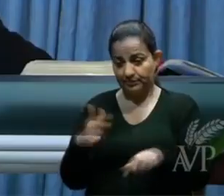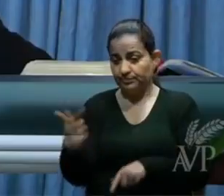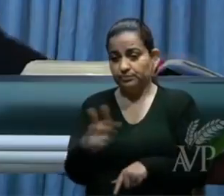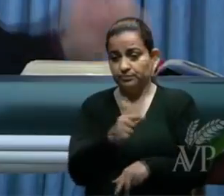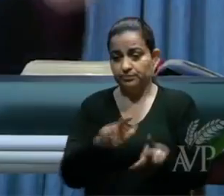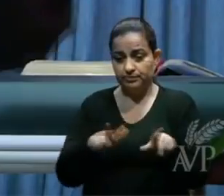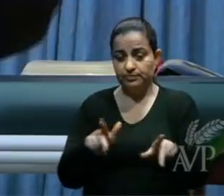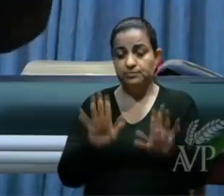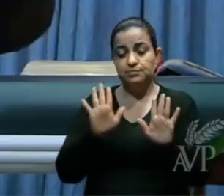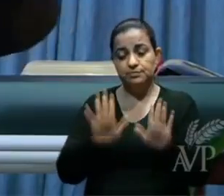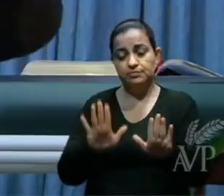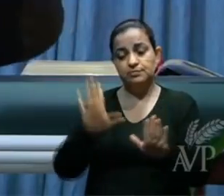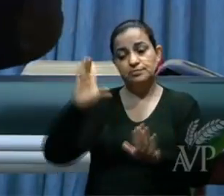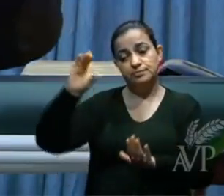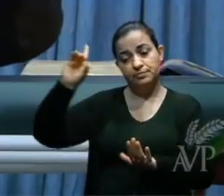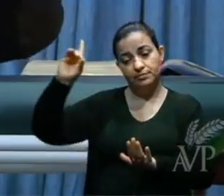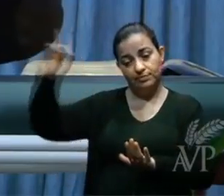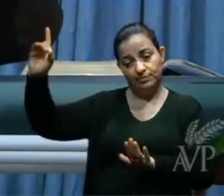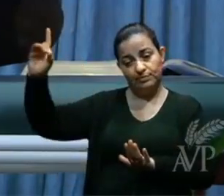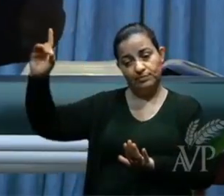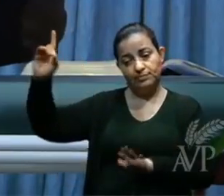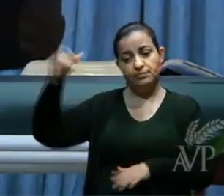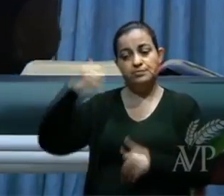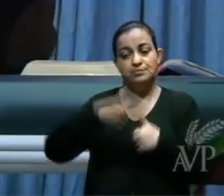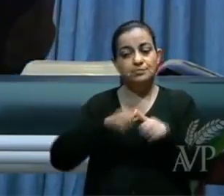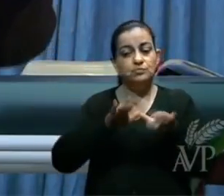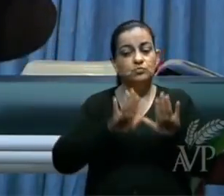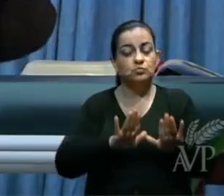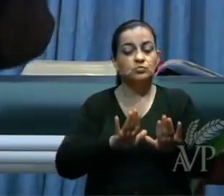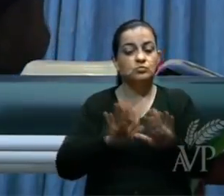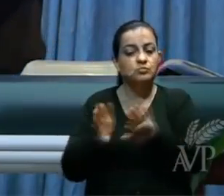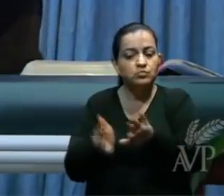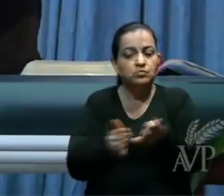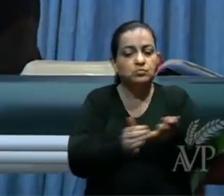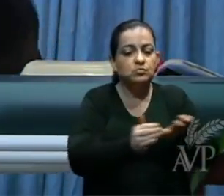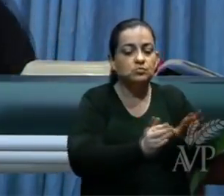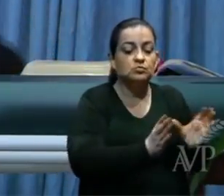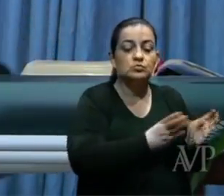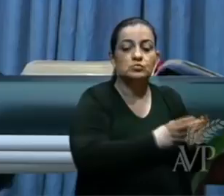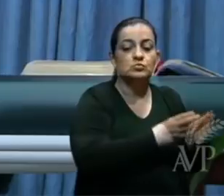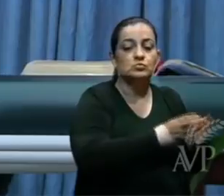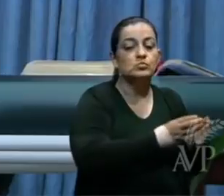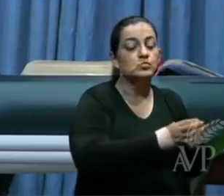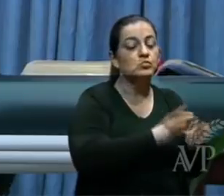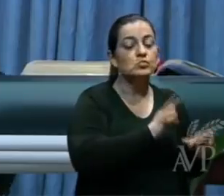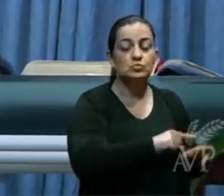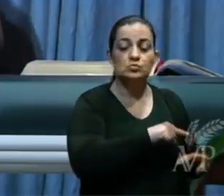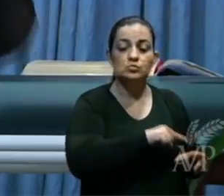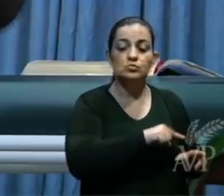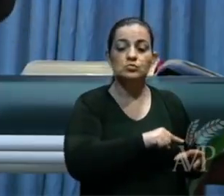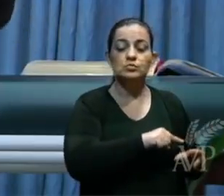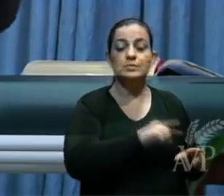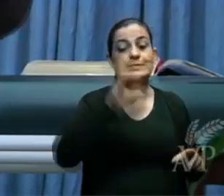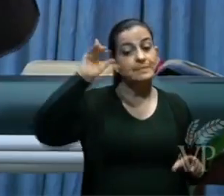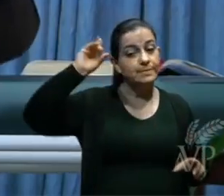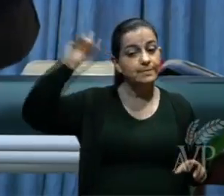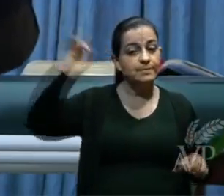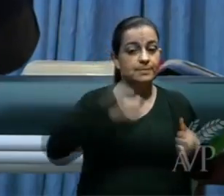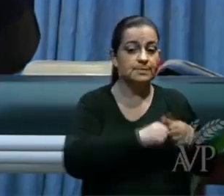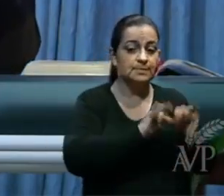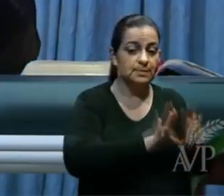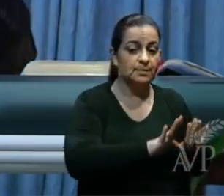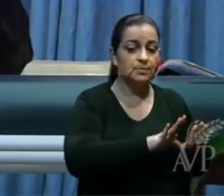mas deus ficou com a noiva que tipificado em abraão e deus ficou